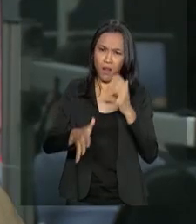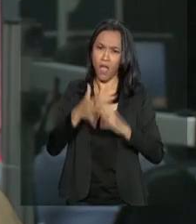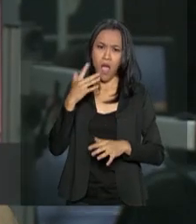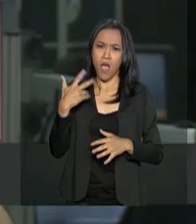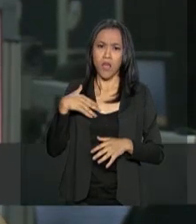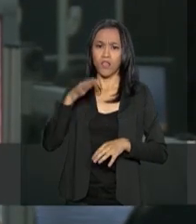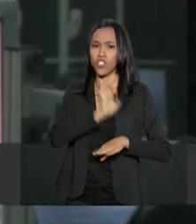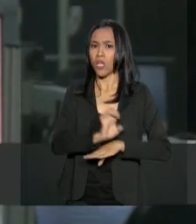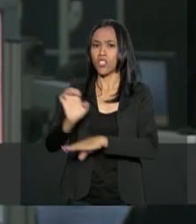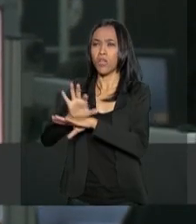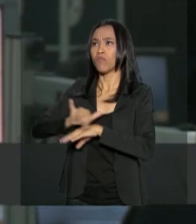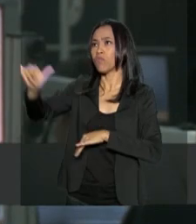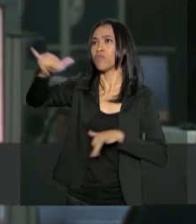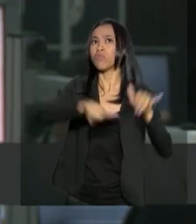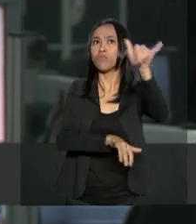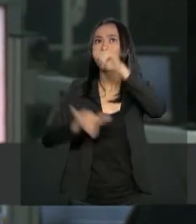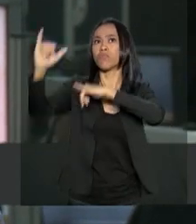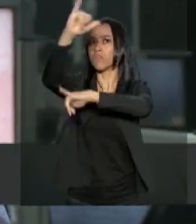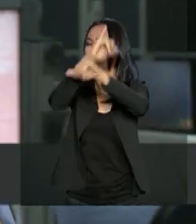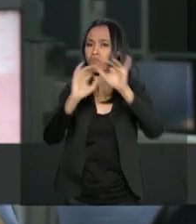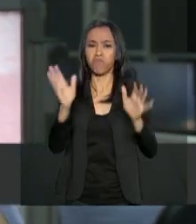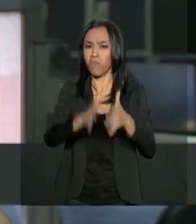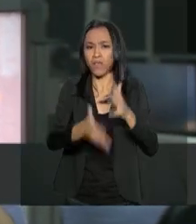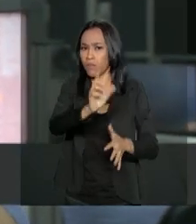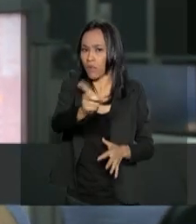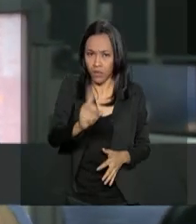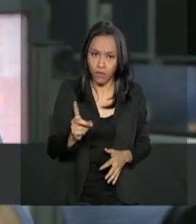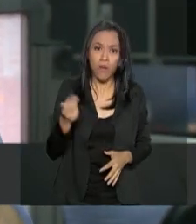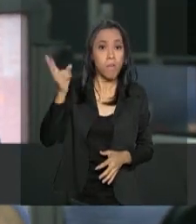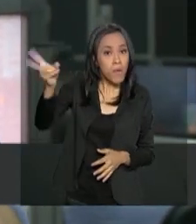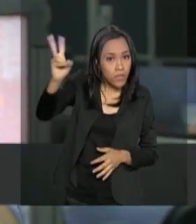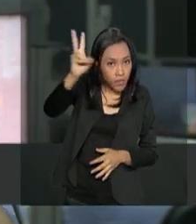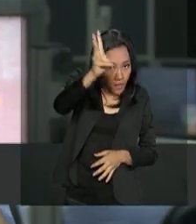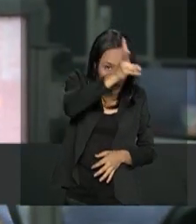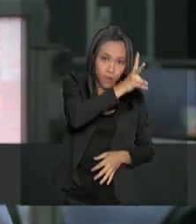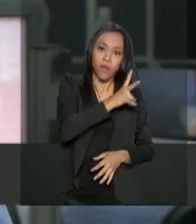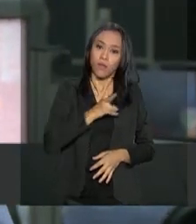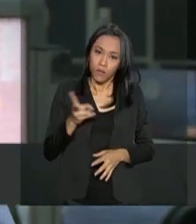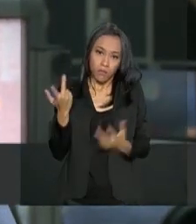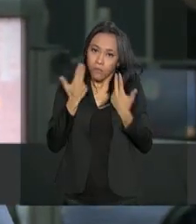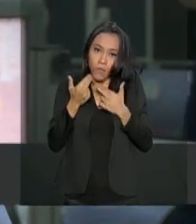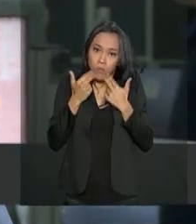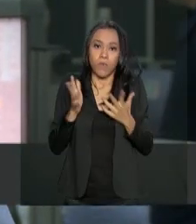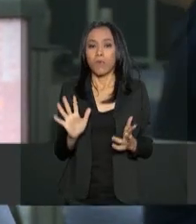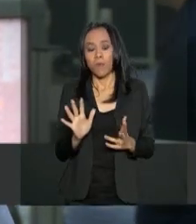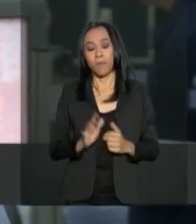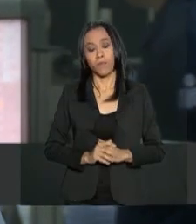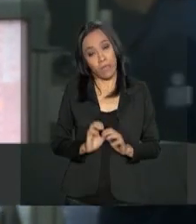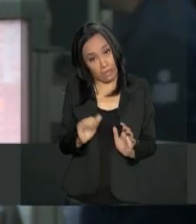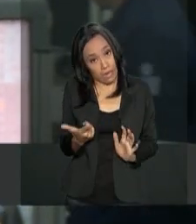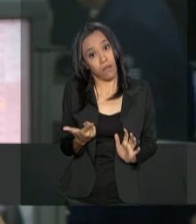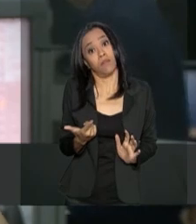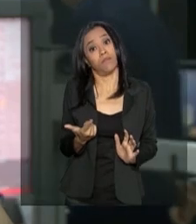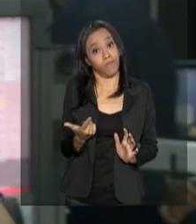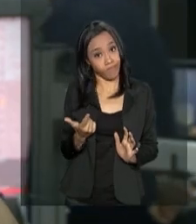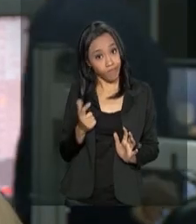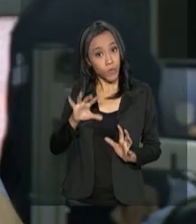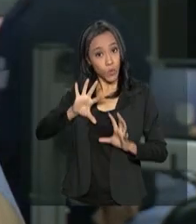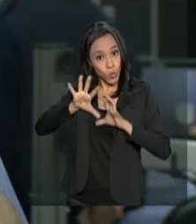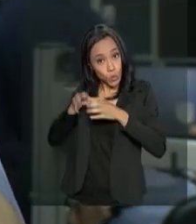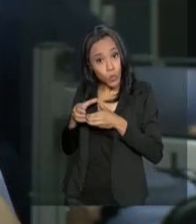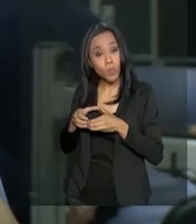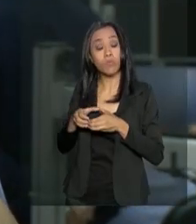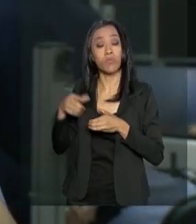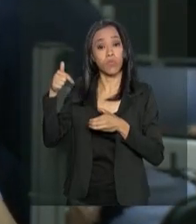vai ser mantida conforme já regularidade dela é lógico que as equipes estarão sendo